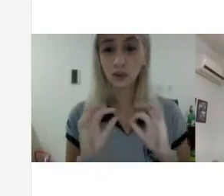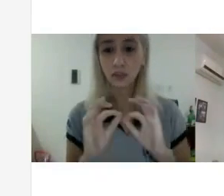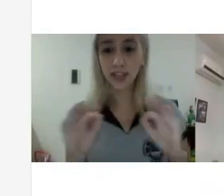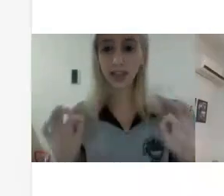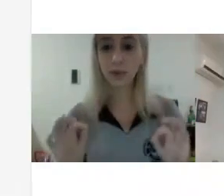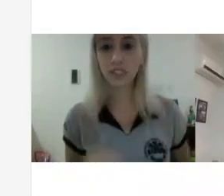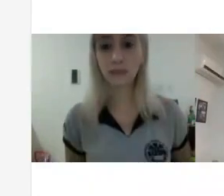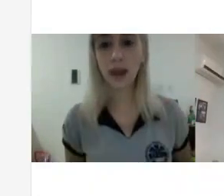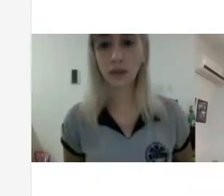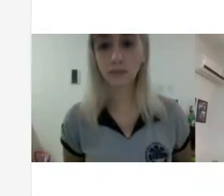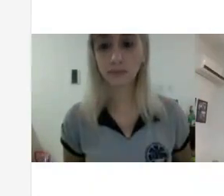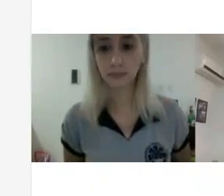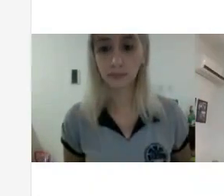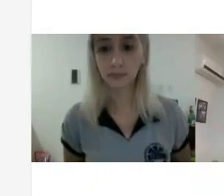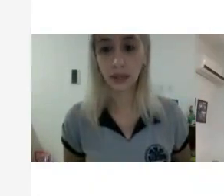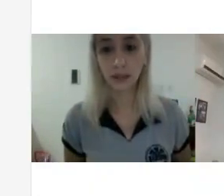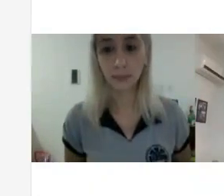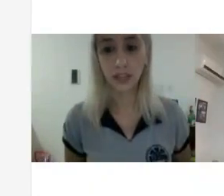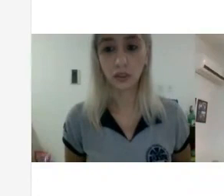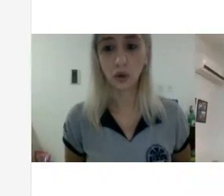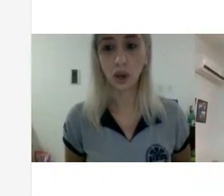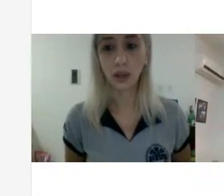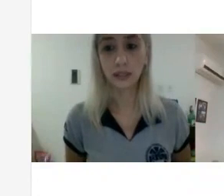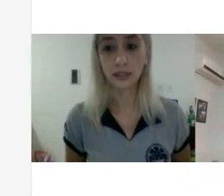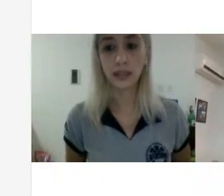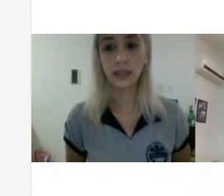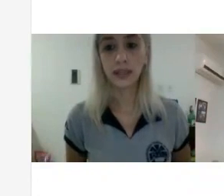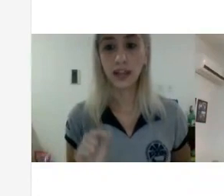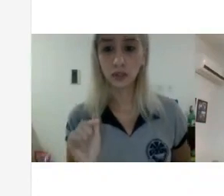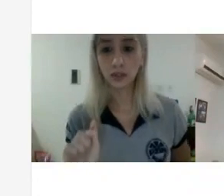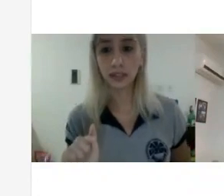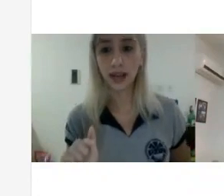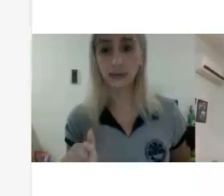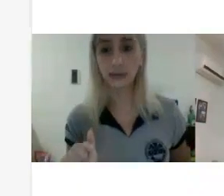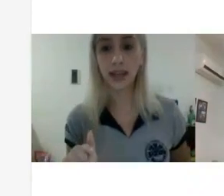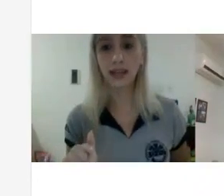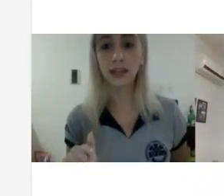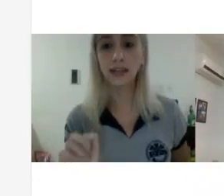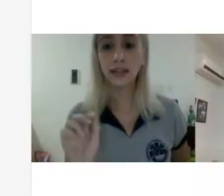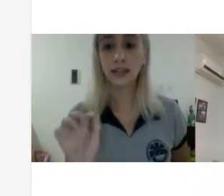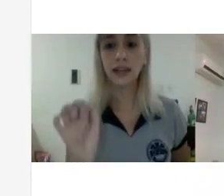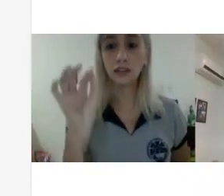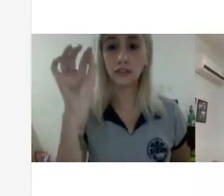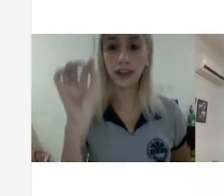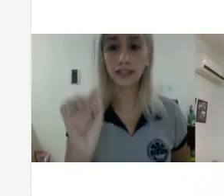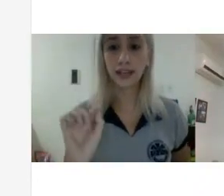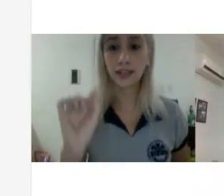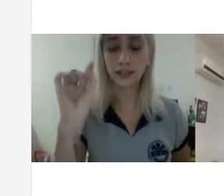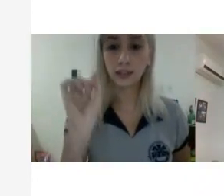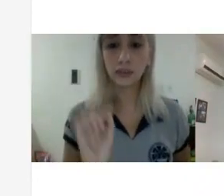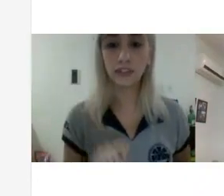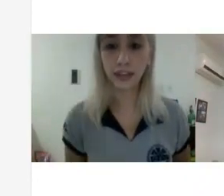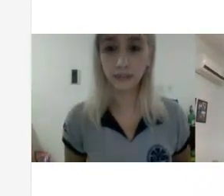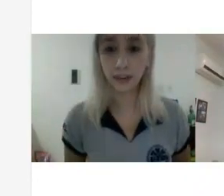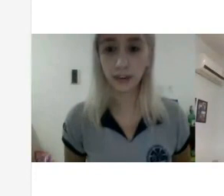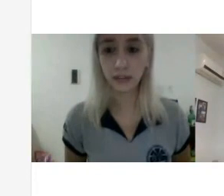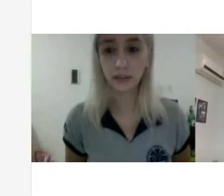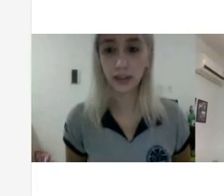Jennifer, tu consegue aproximar a imagem, tu coloca em ajustar a tela e aí tu vais arrastando